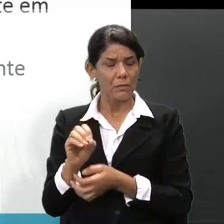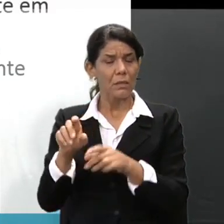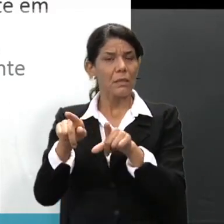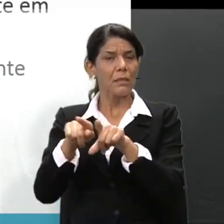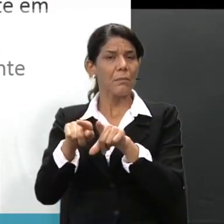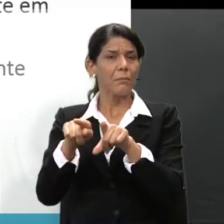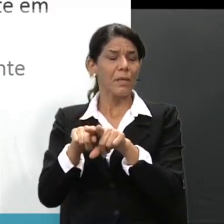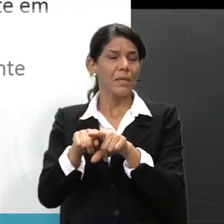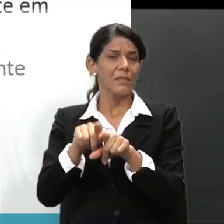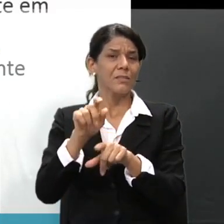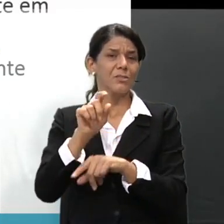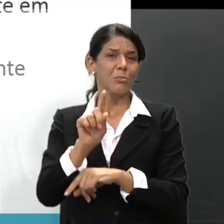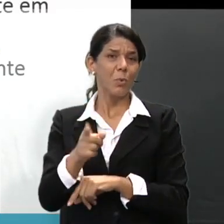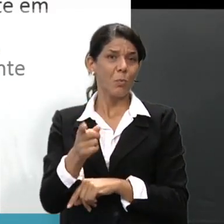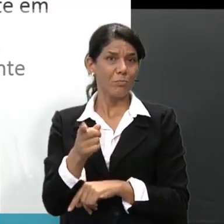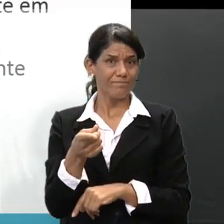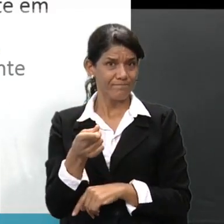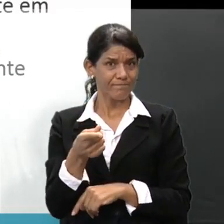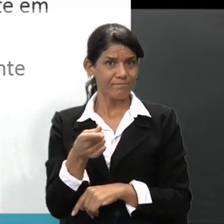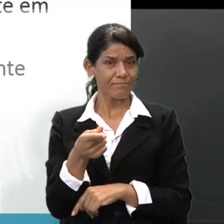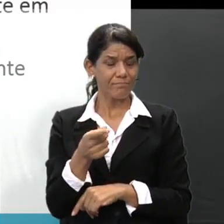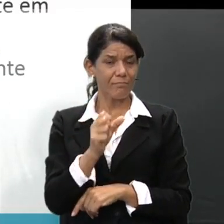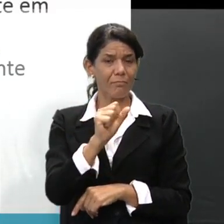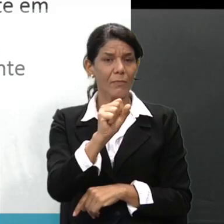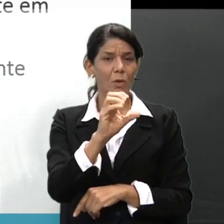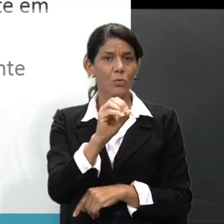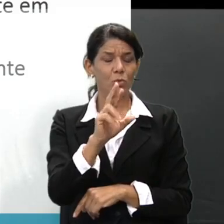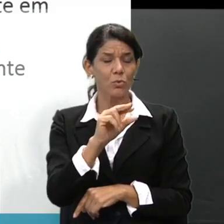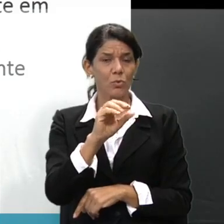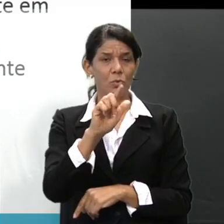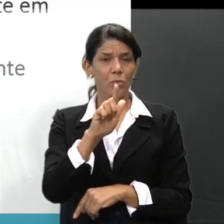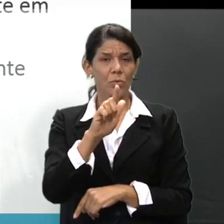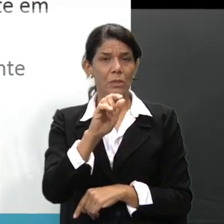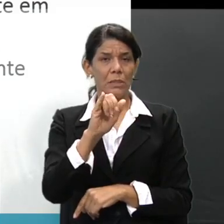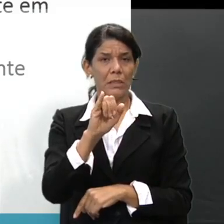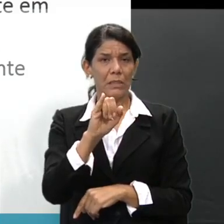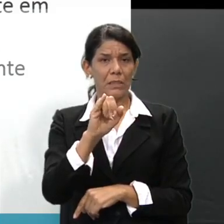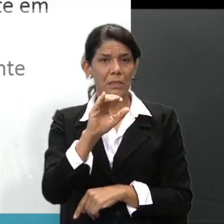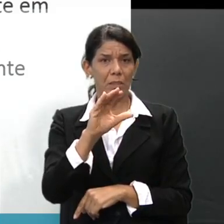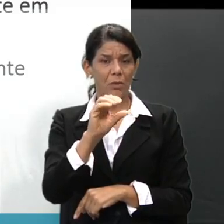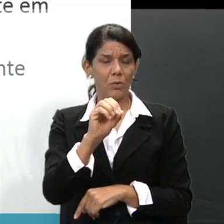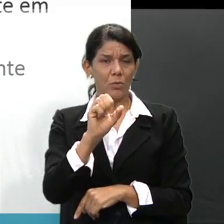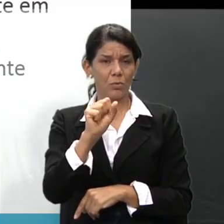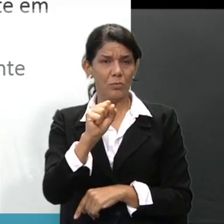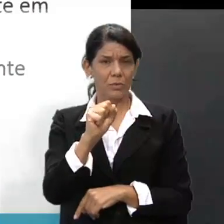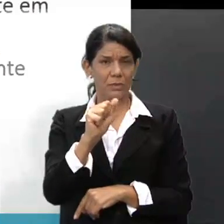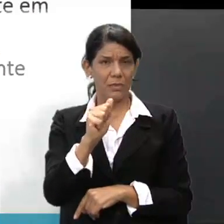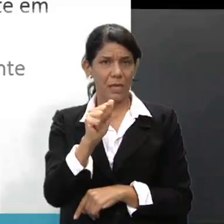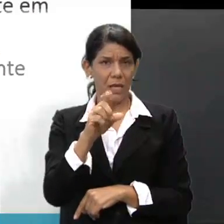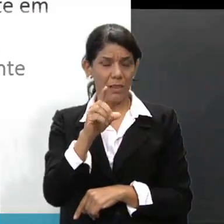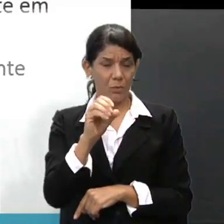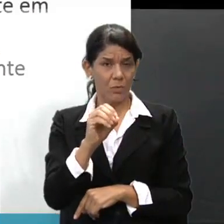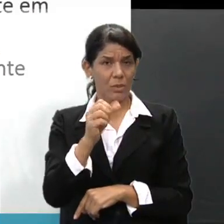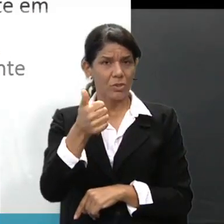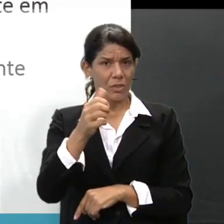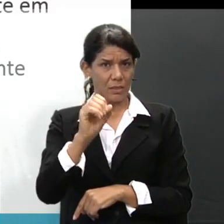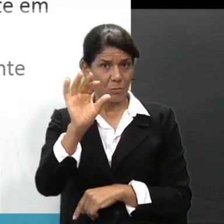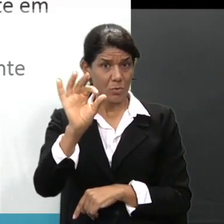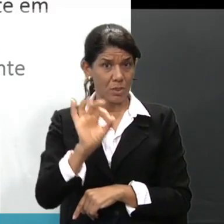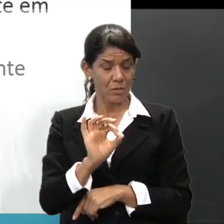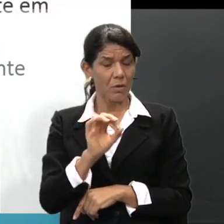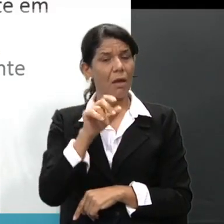também de 1000 ml. O soro glicosado, numa concentração de